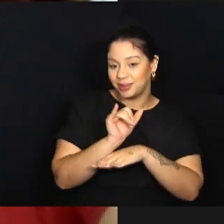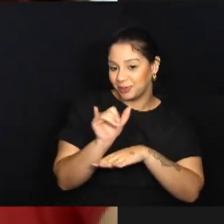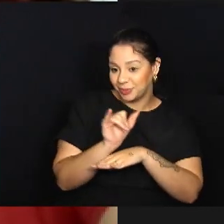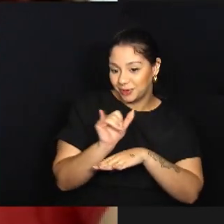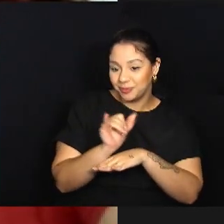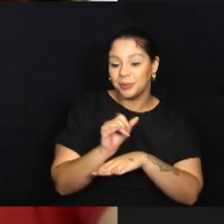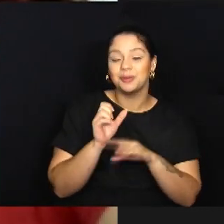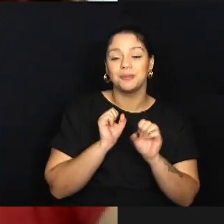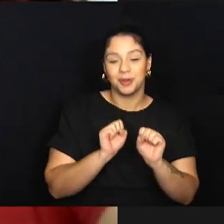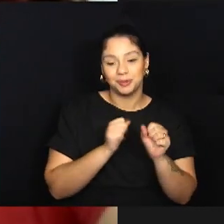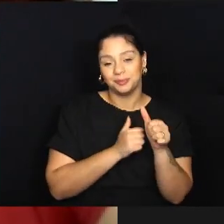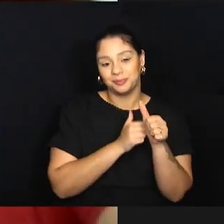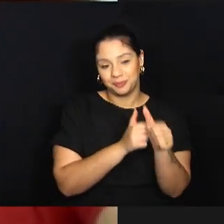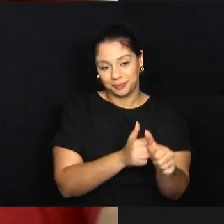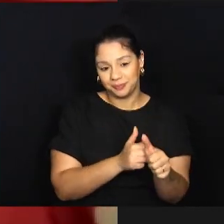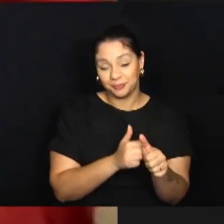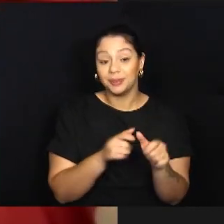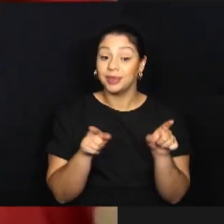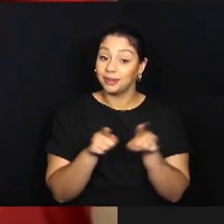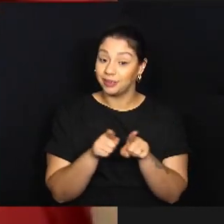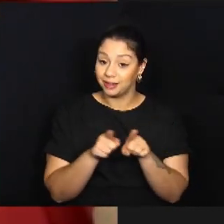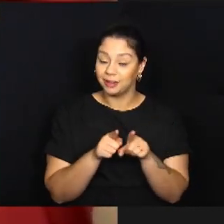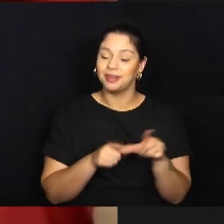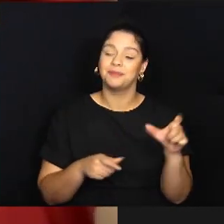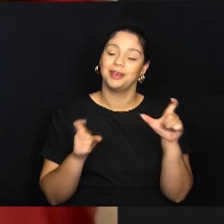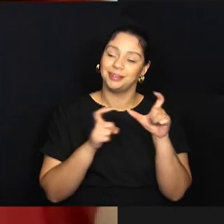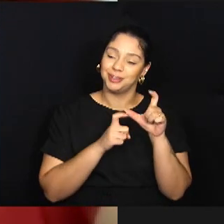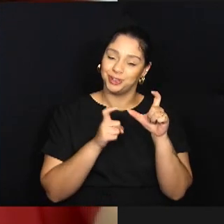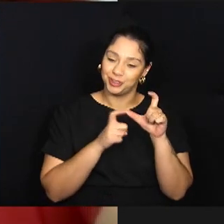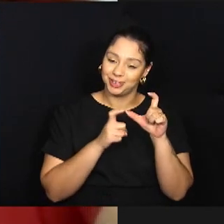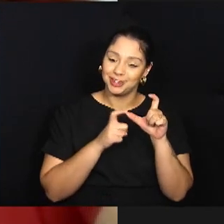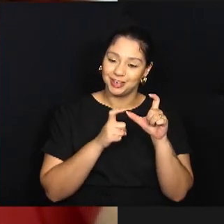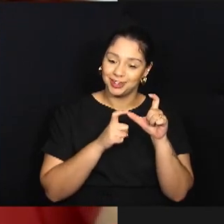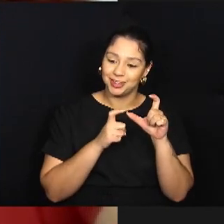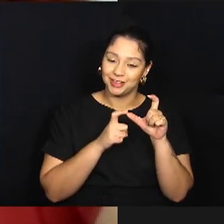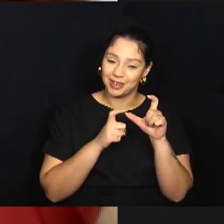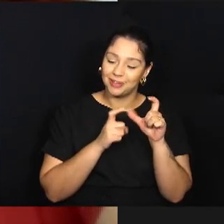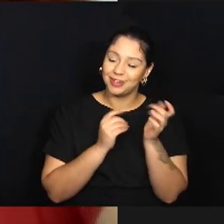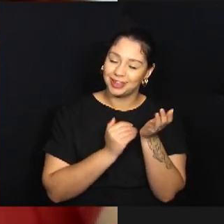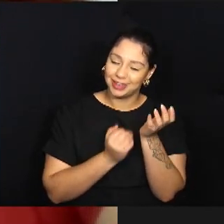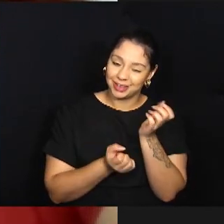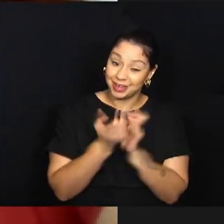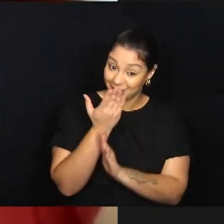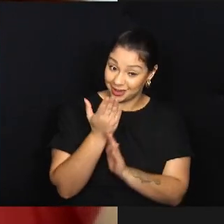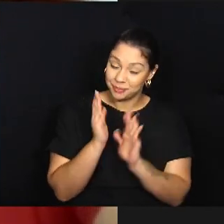Pode acompanhar lá. E TikTok também. Criar uma conta, ainda está começando, mas agora